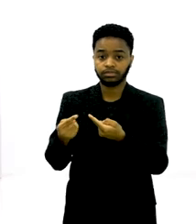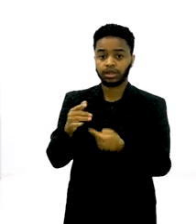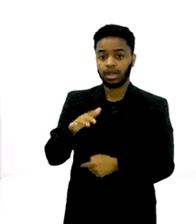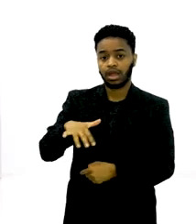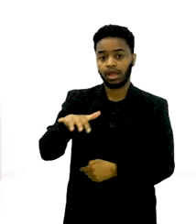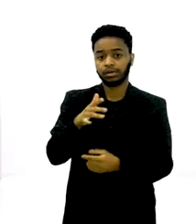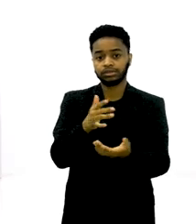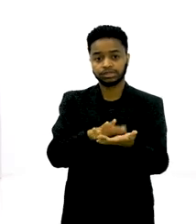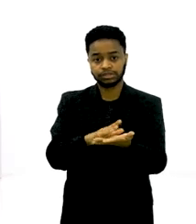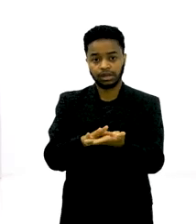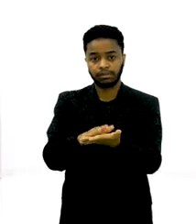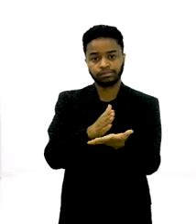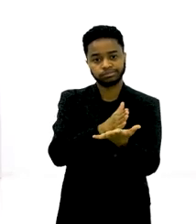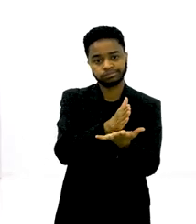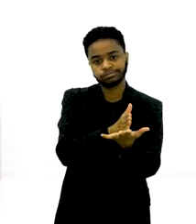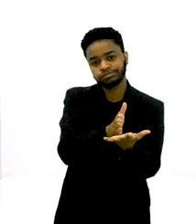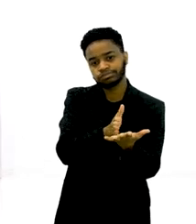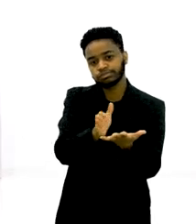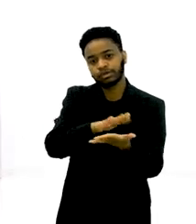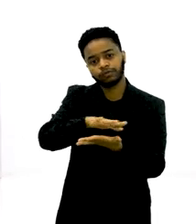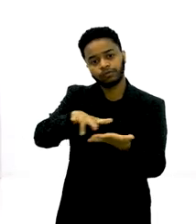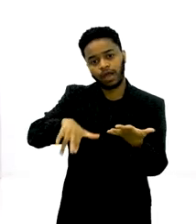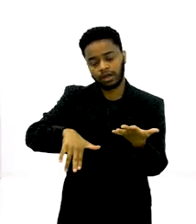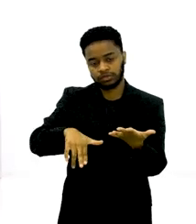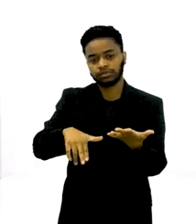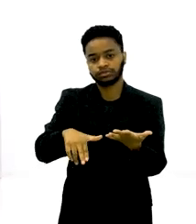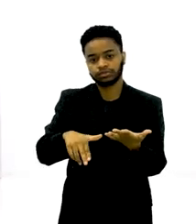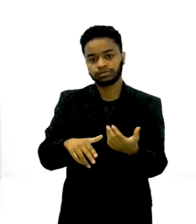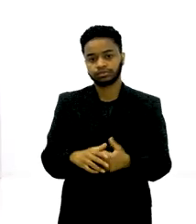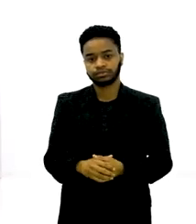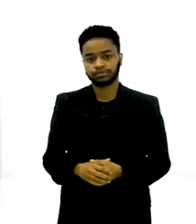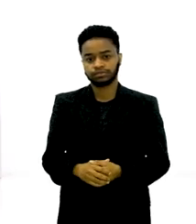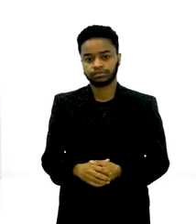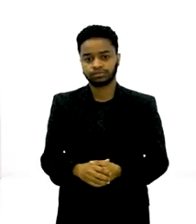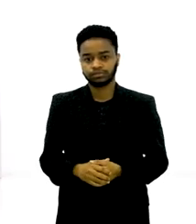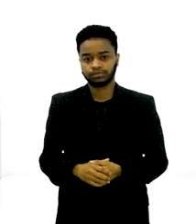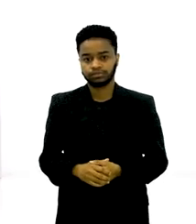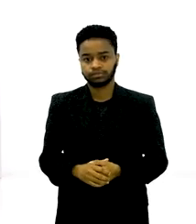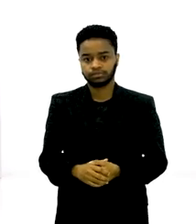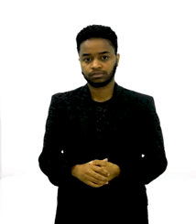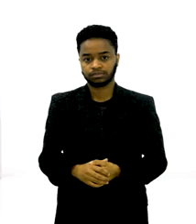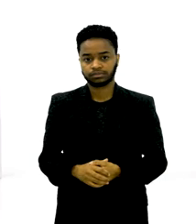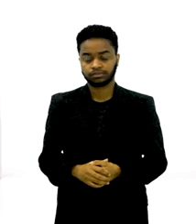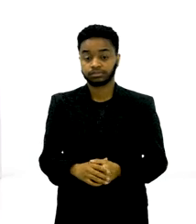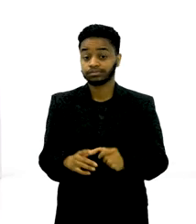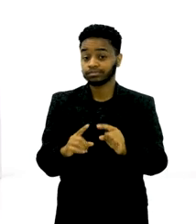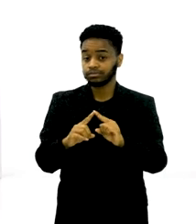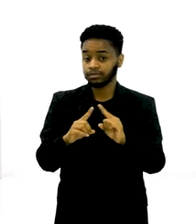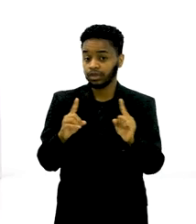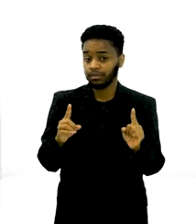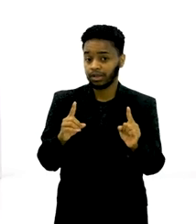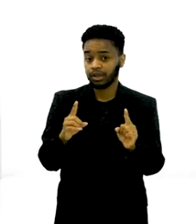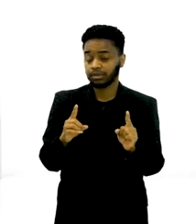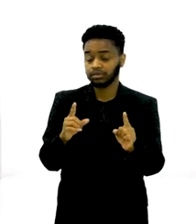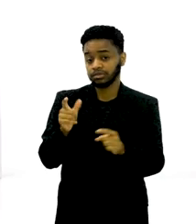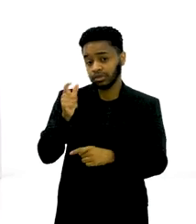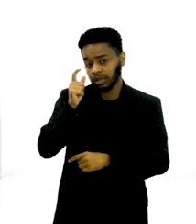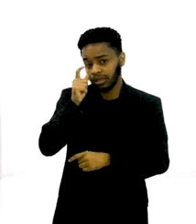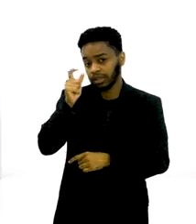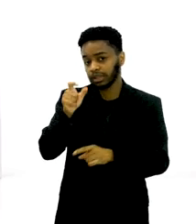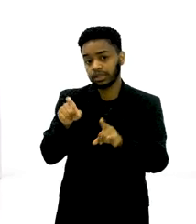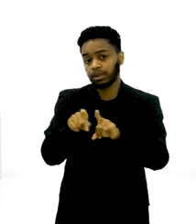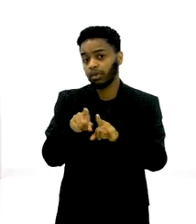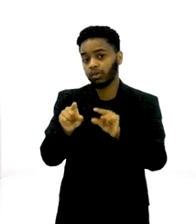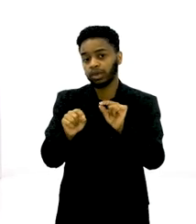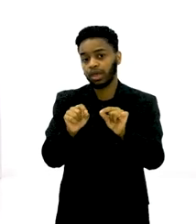o segmento do Samba os segmentos e de várias Bandeiras e o que era peculiar eh